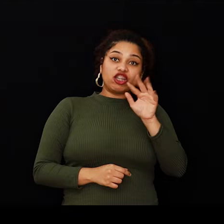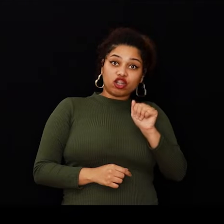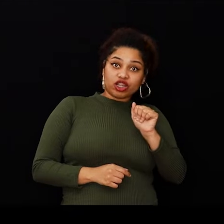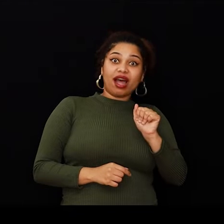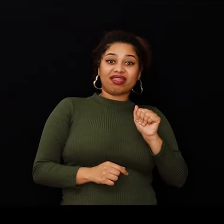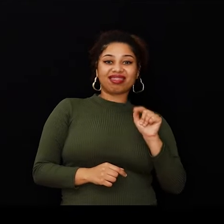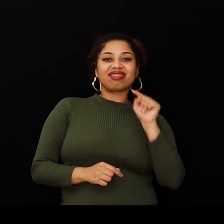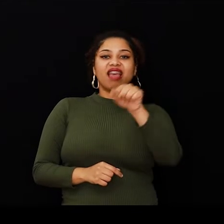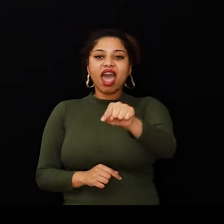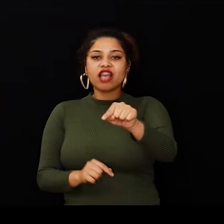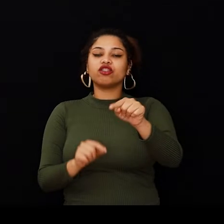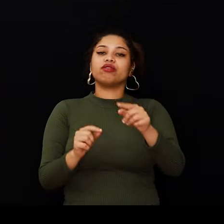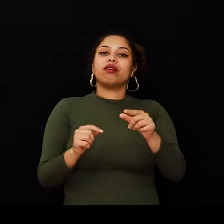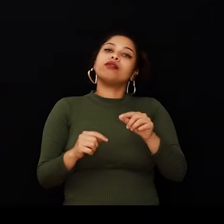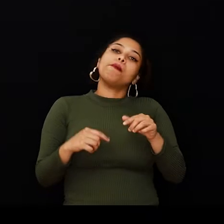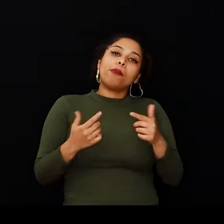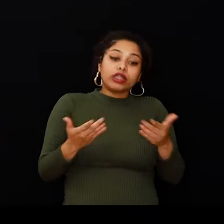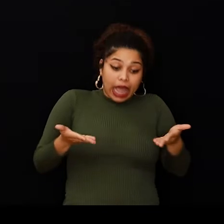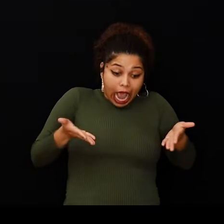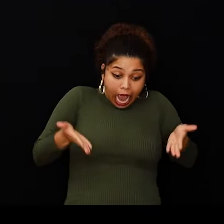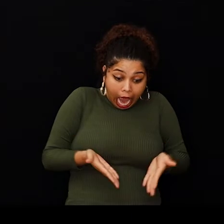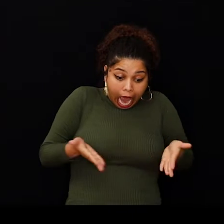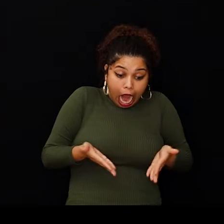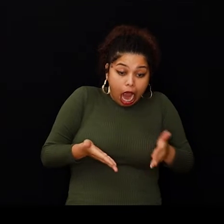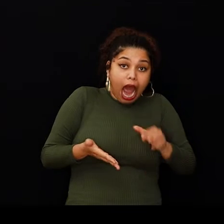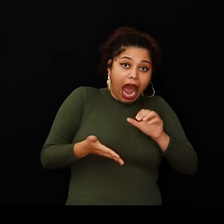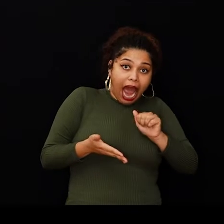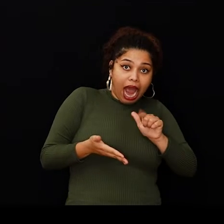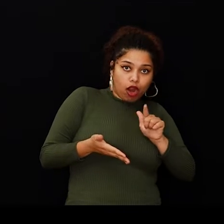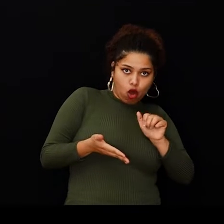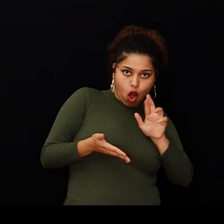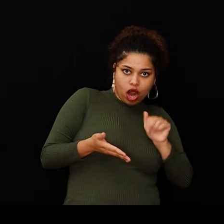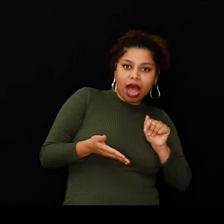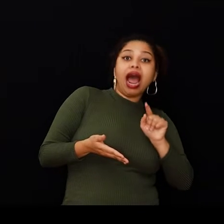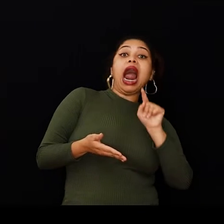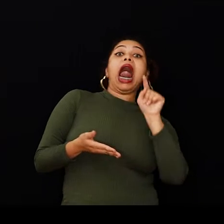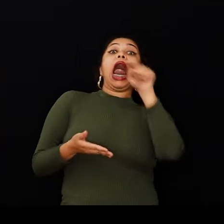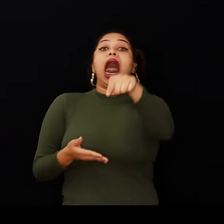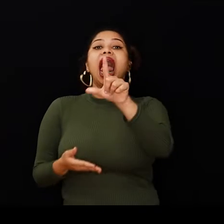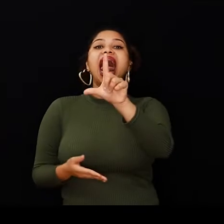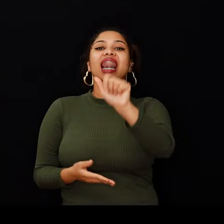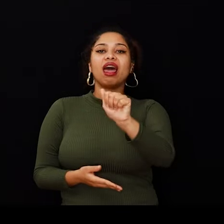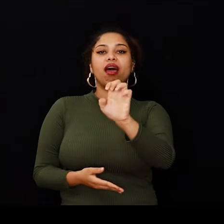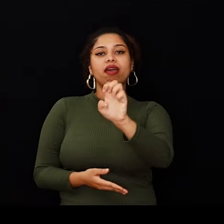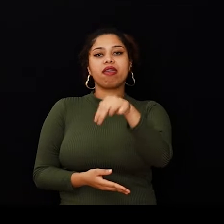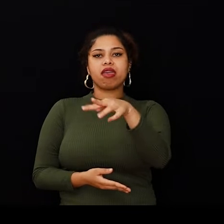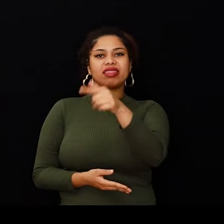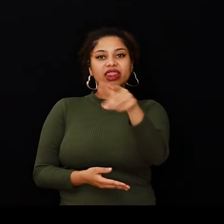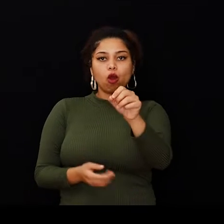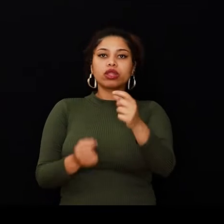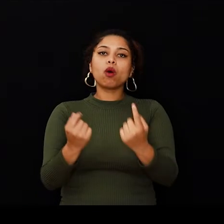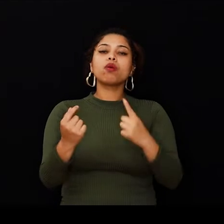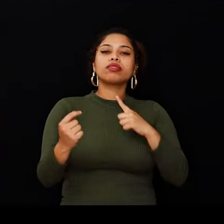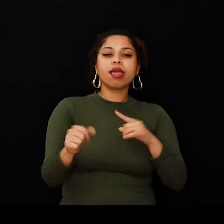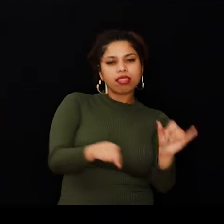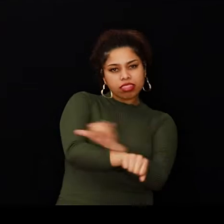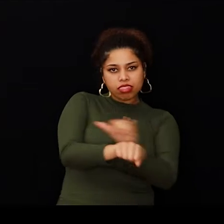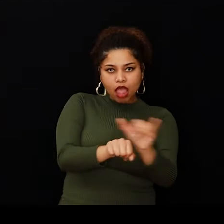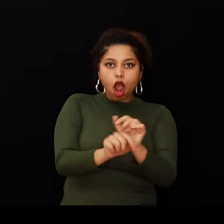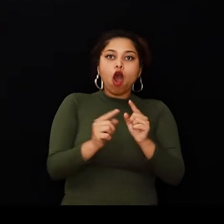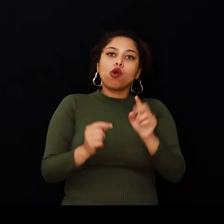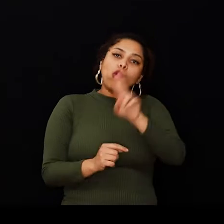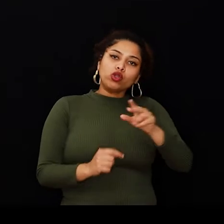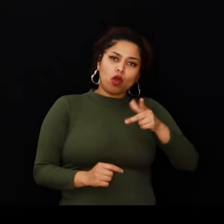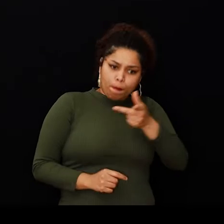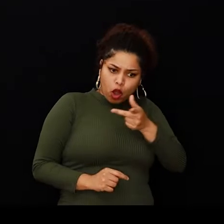um agora por um lá então. Então a gente vê muito esse jogo com os deíticos